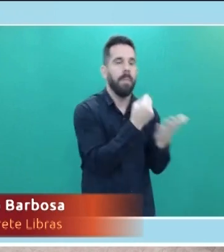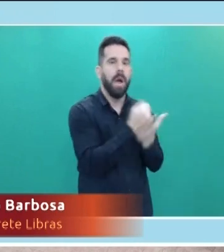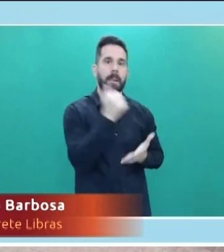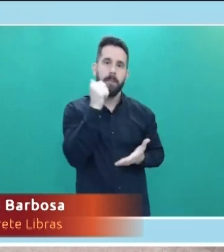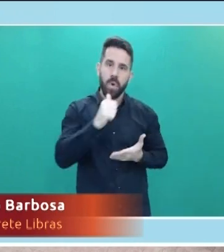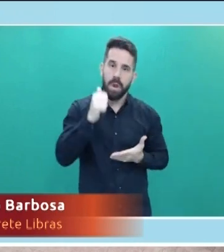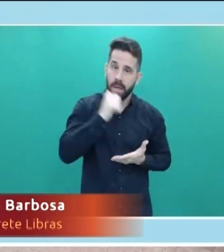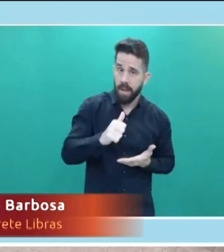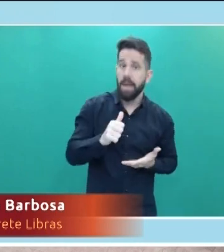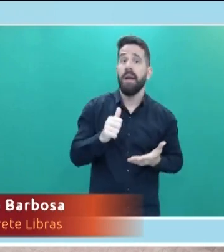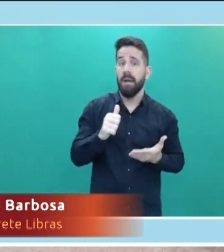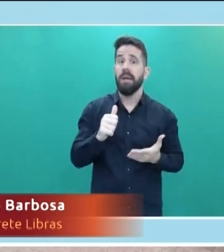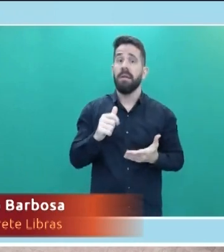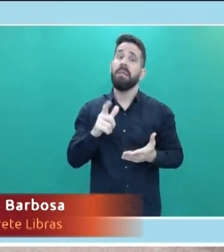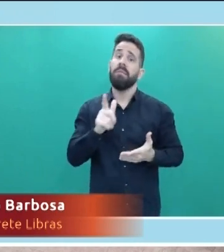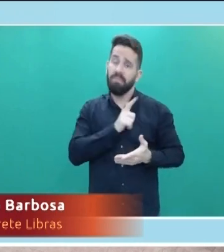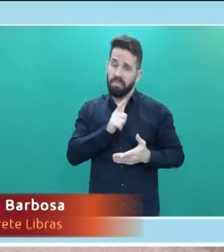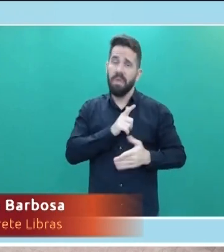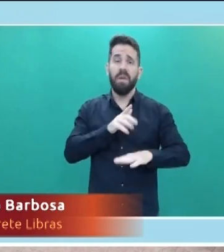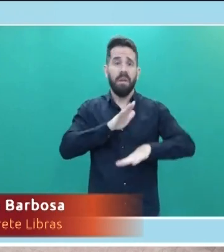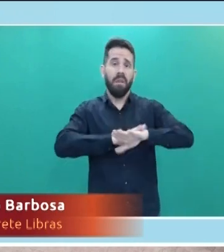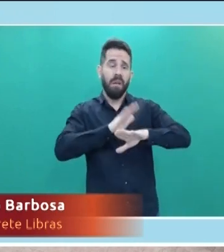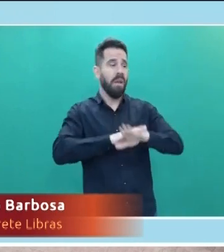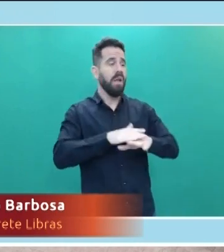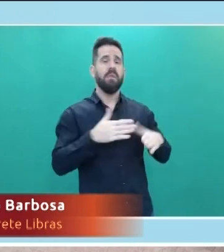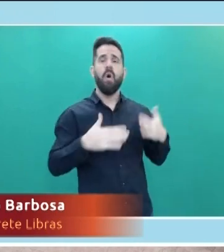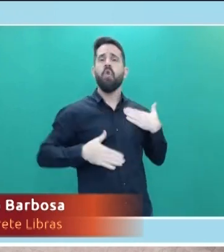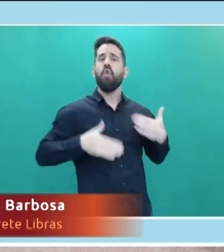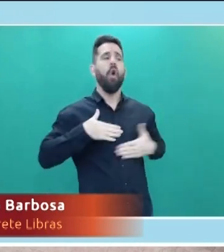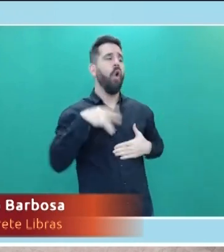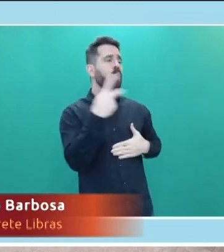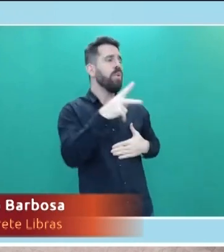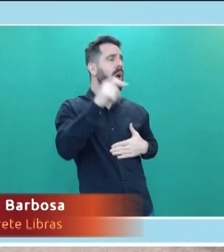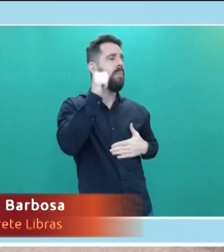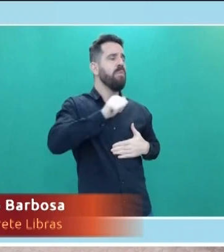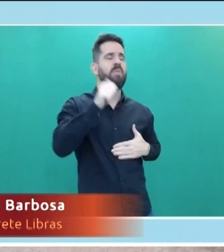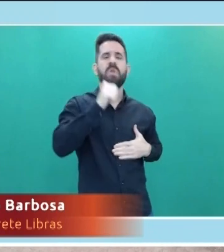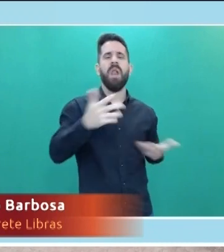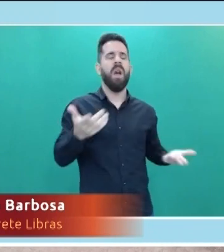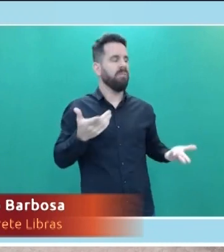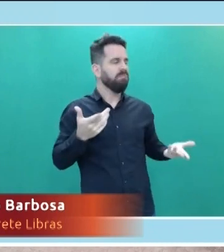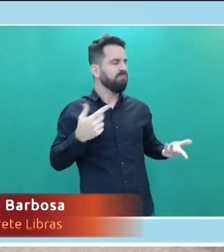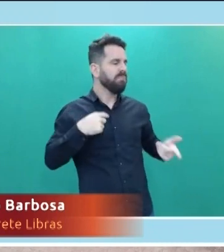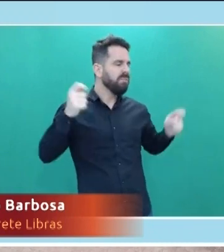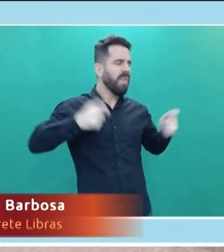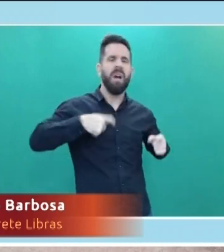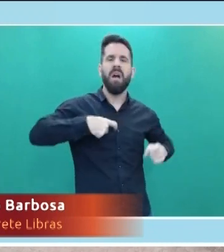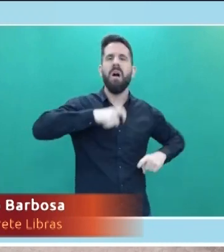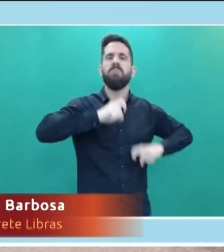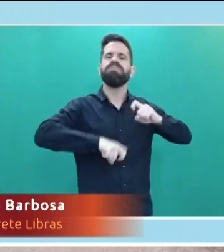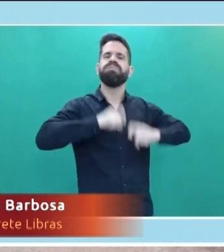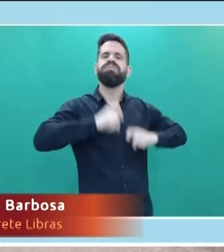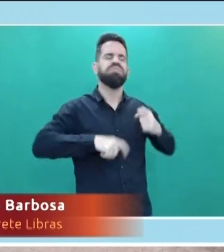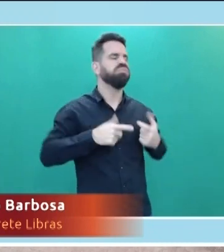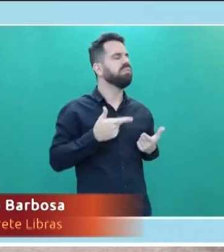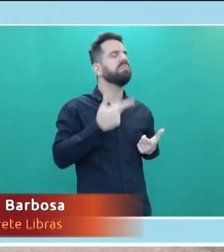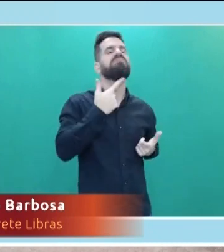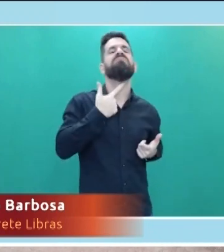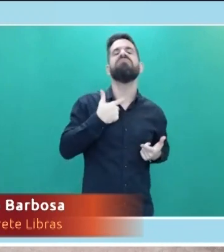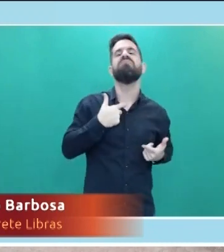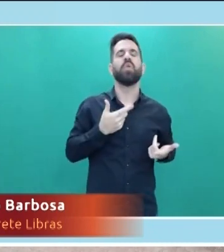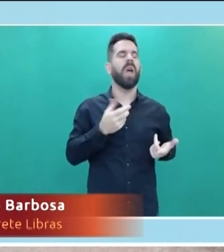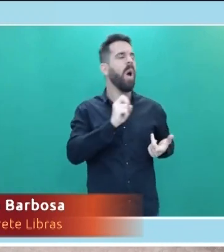eles objetificam o corpo da mulher, a mulher só serve mesmo para o ato sexual, para a cópula ou para a procriação de